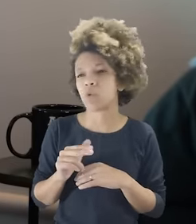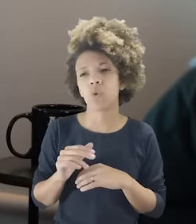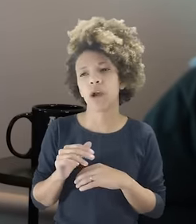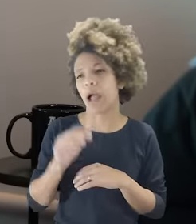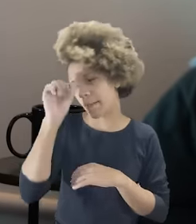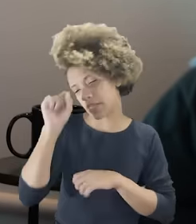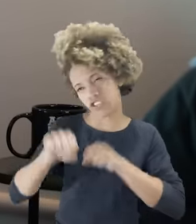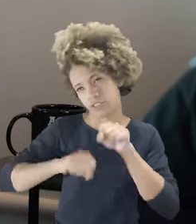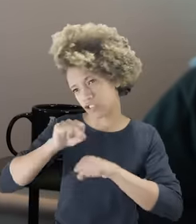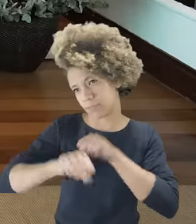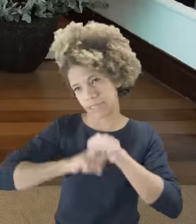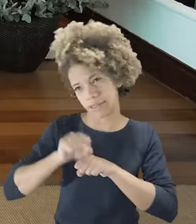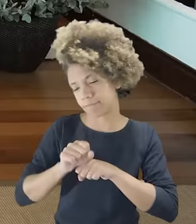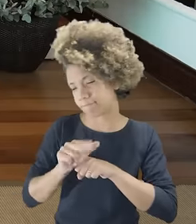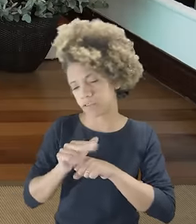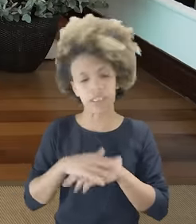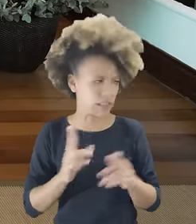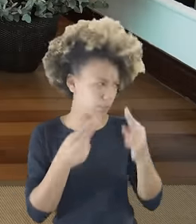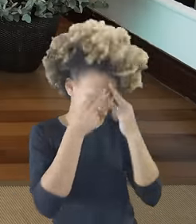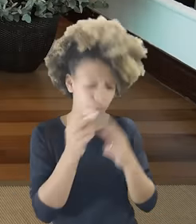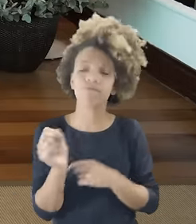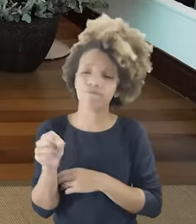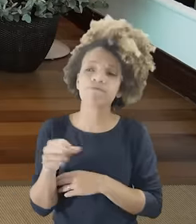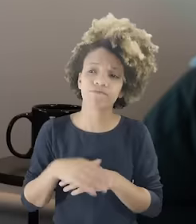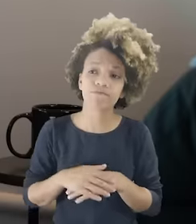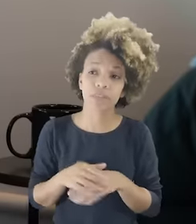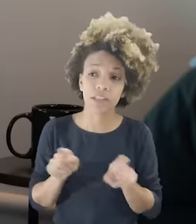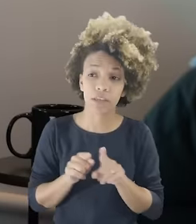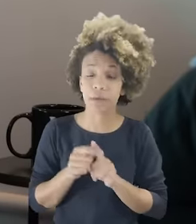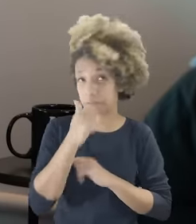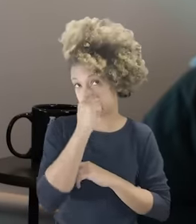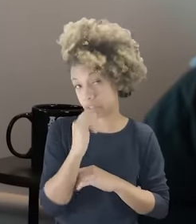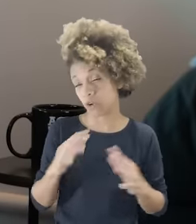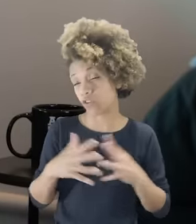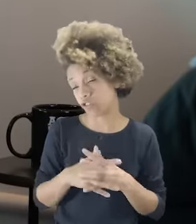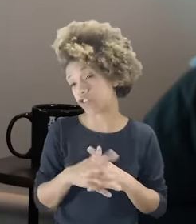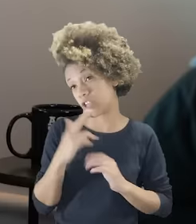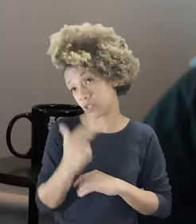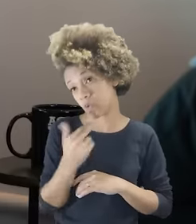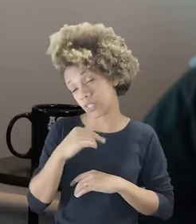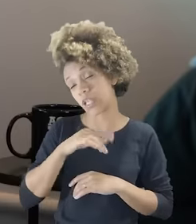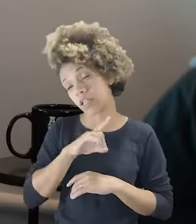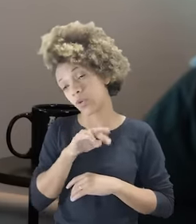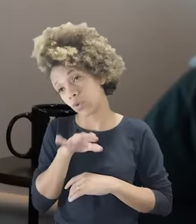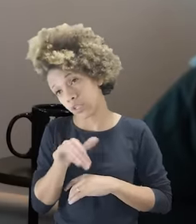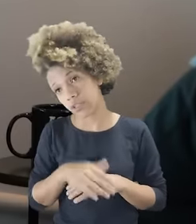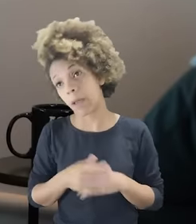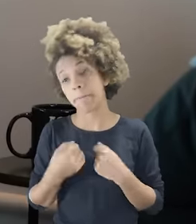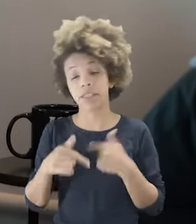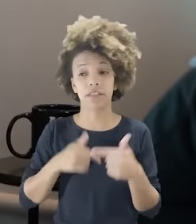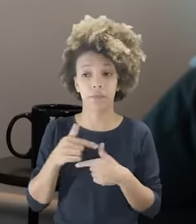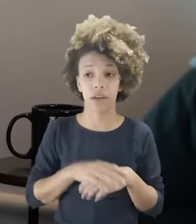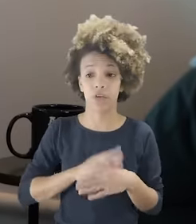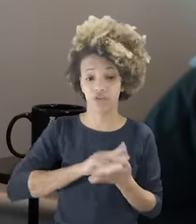andar de bicicleta isso é uma coisa que me pega Então calma meu grande trauma isso é daltônica isso é daltônica isso me atrapalha muito tive que